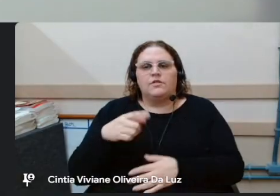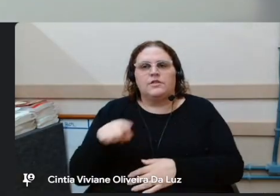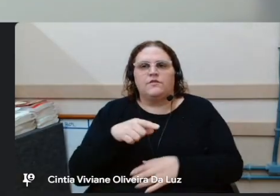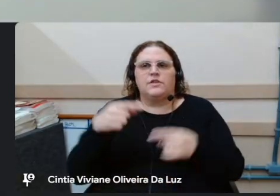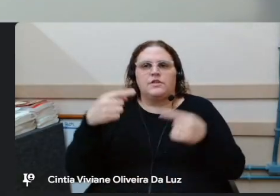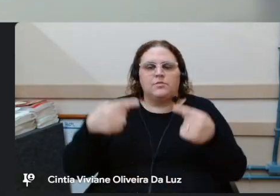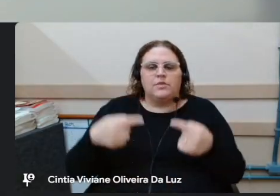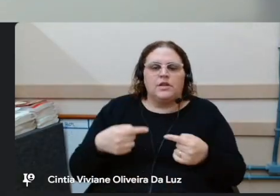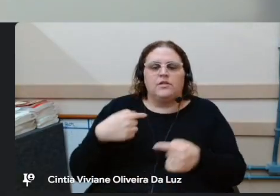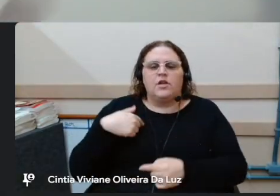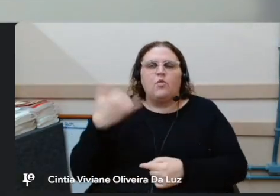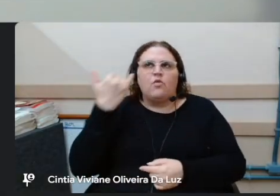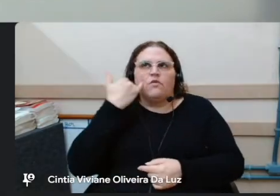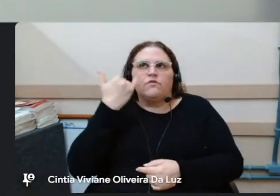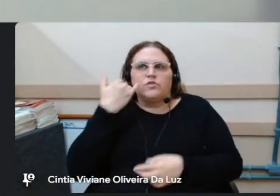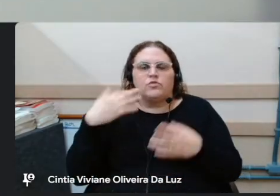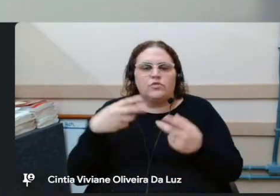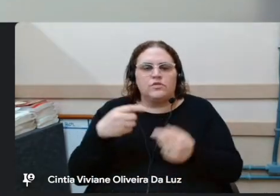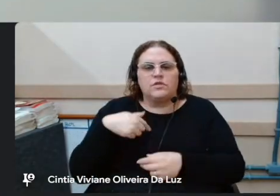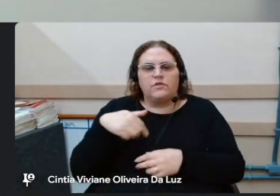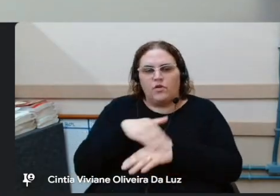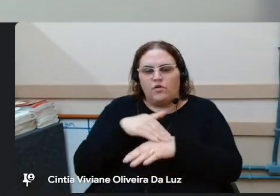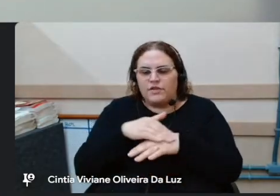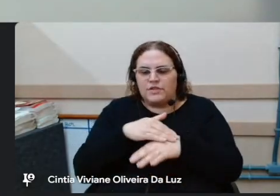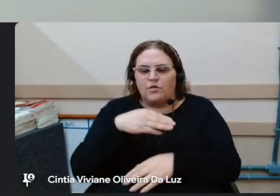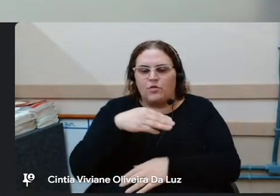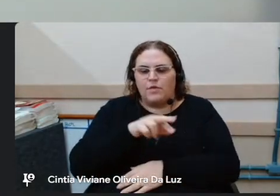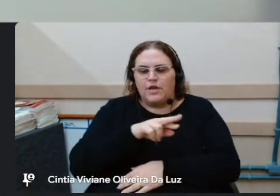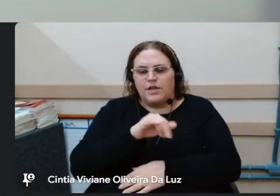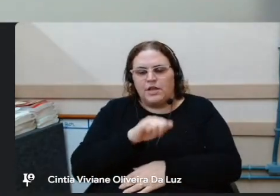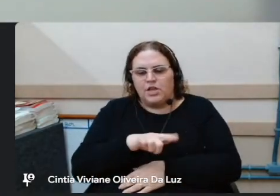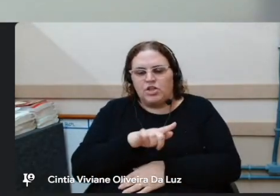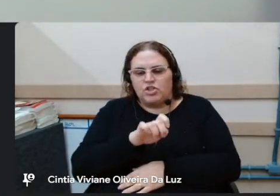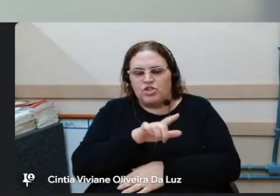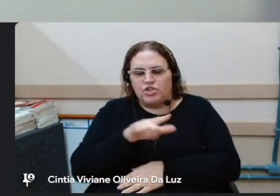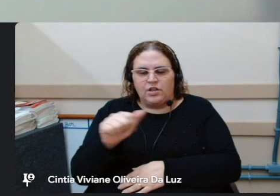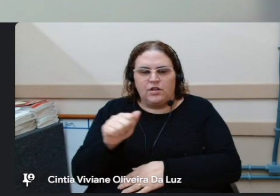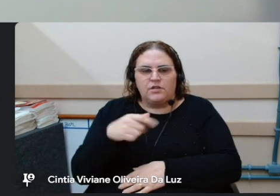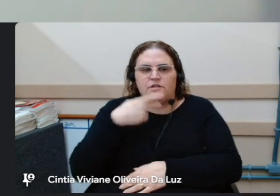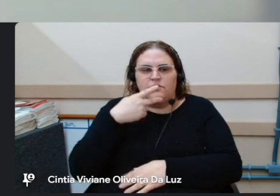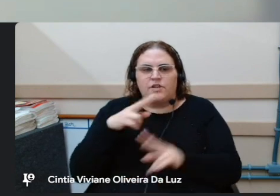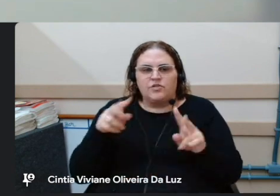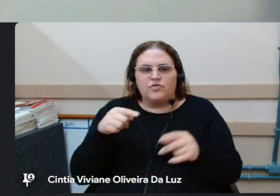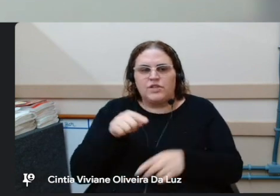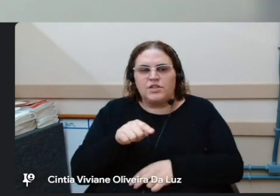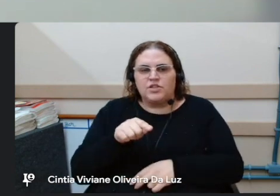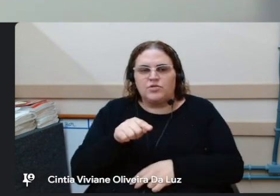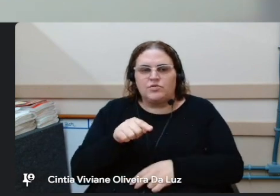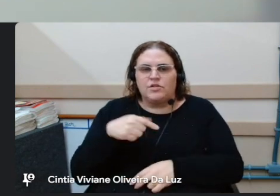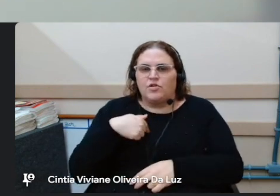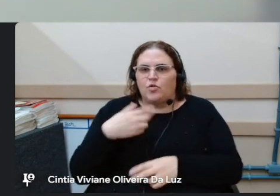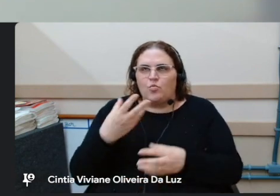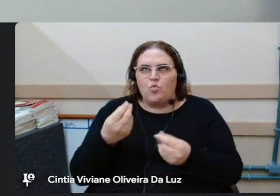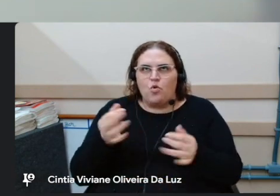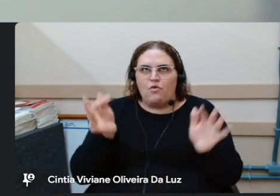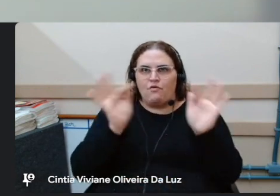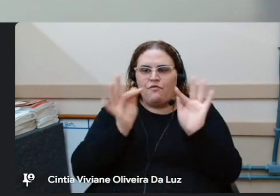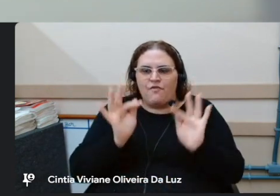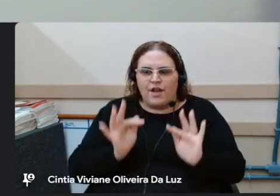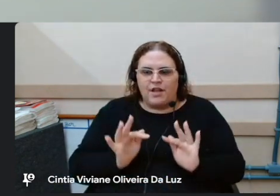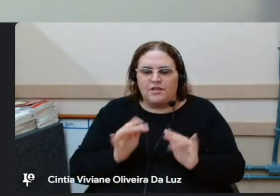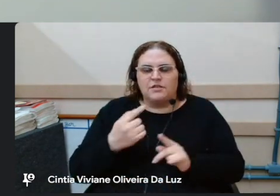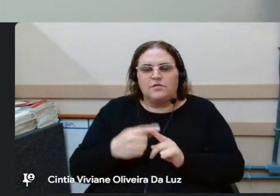aqui neste vocês debatendo e eu escutando tudo eu estava falando com Maria Angela dizendo professora eu não acredito que eles estão falando sobre isso